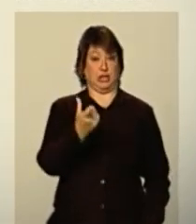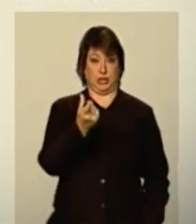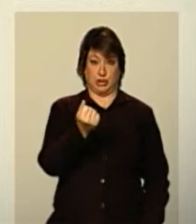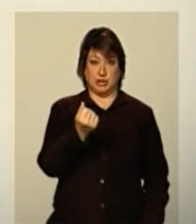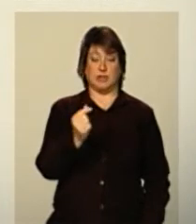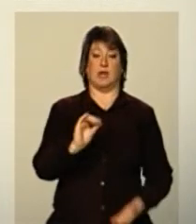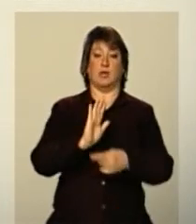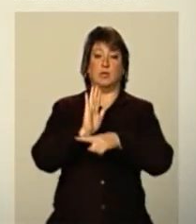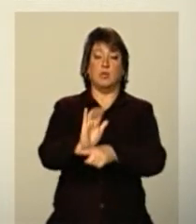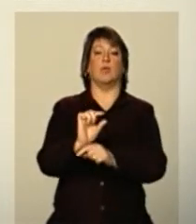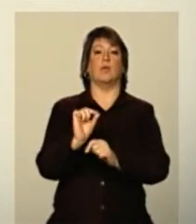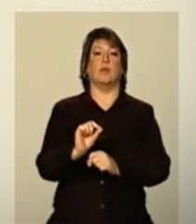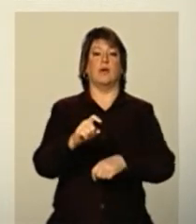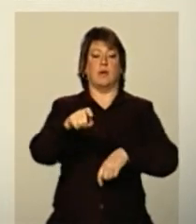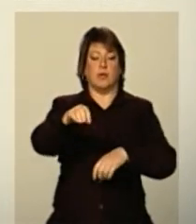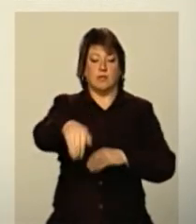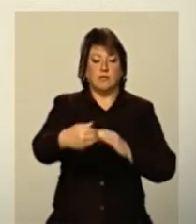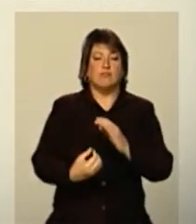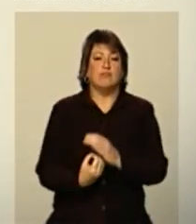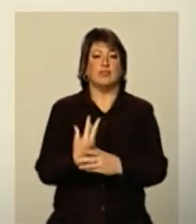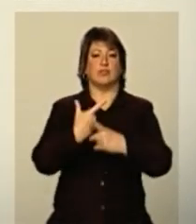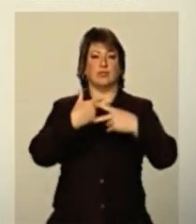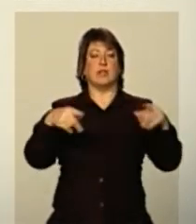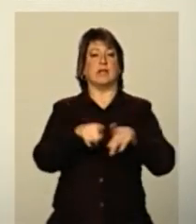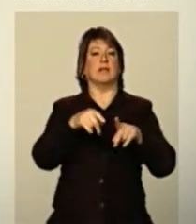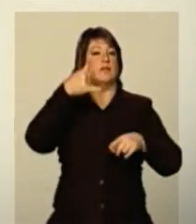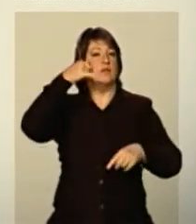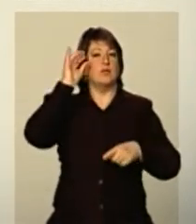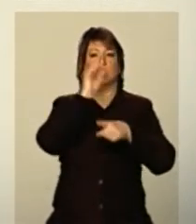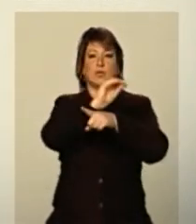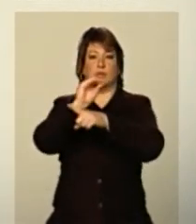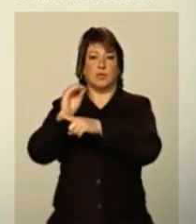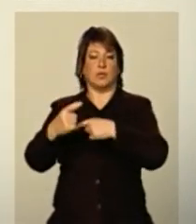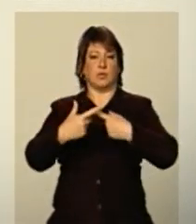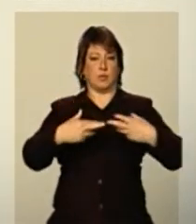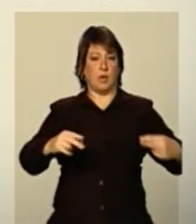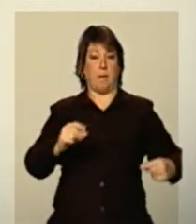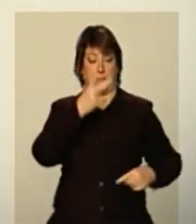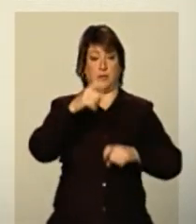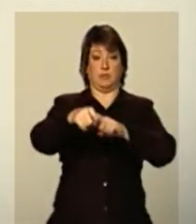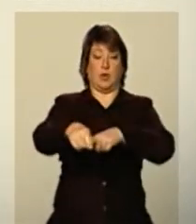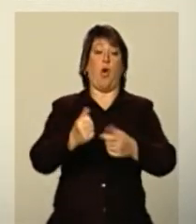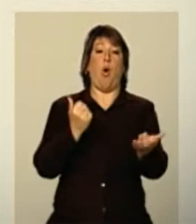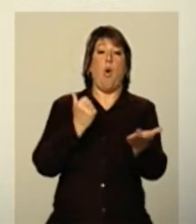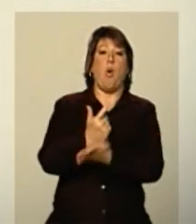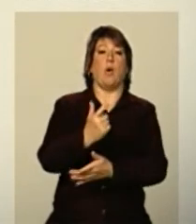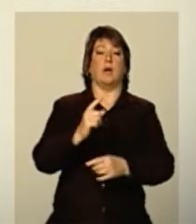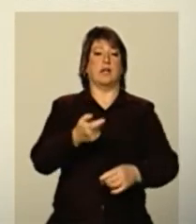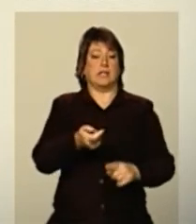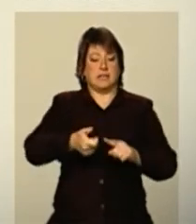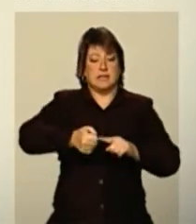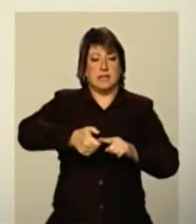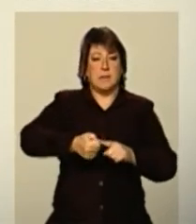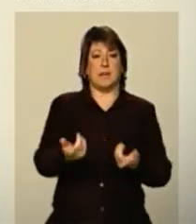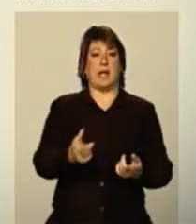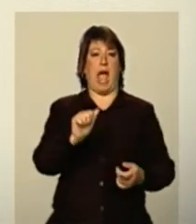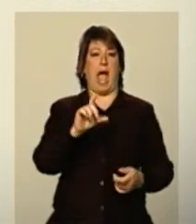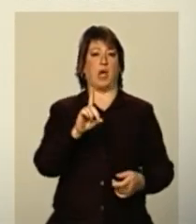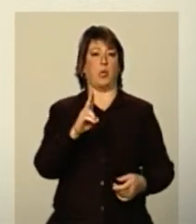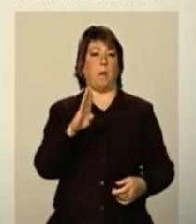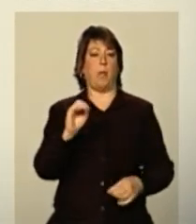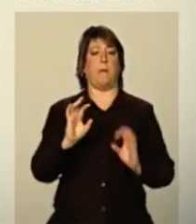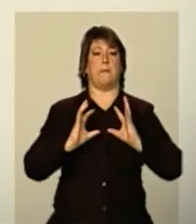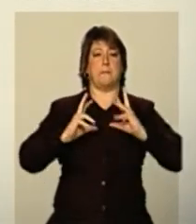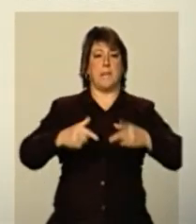para aumentar a produção das lavouras e rebanhos e também para os produtores comprarem sementes, adubo,